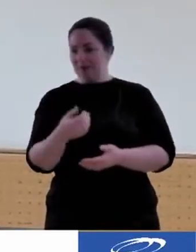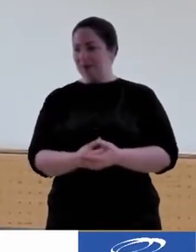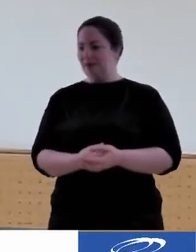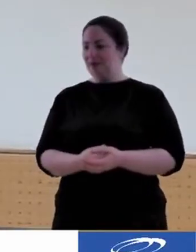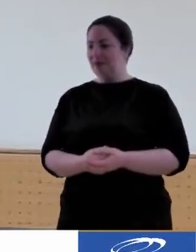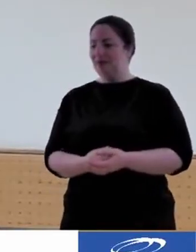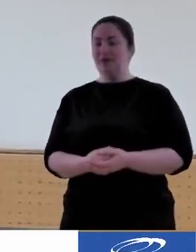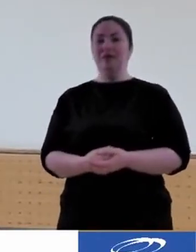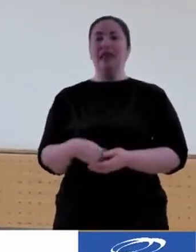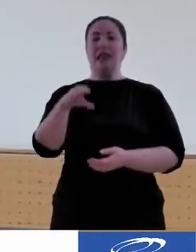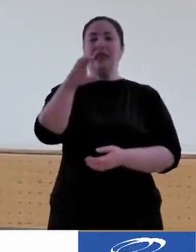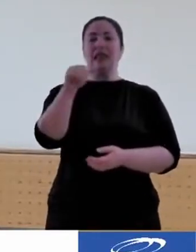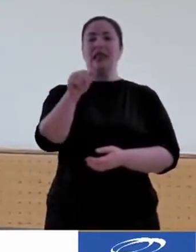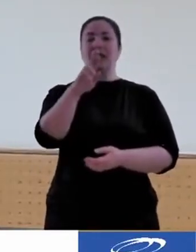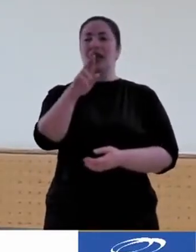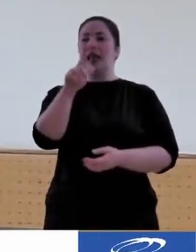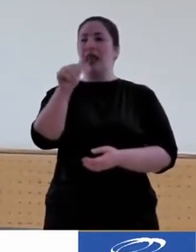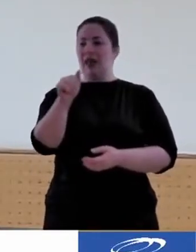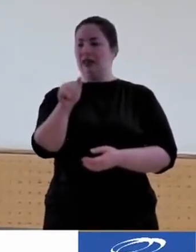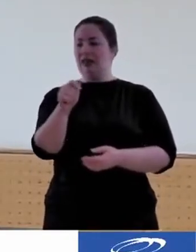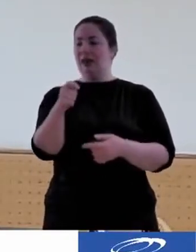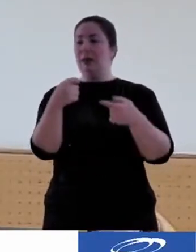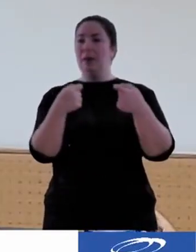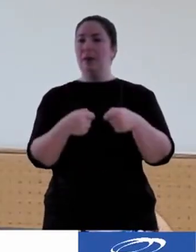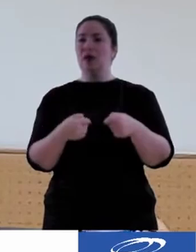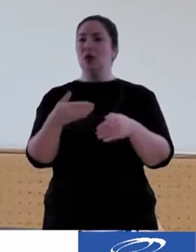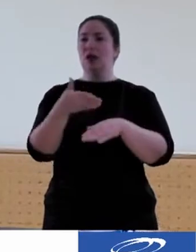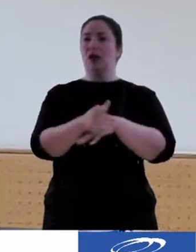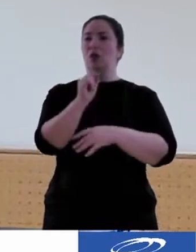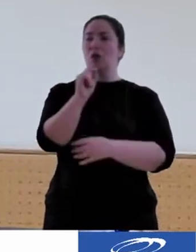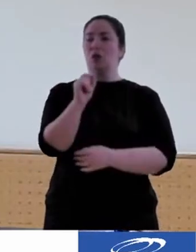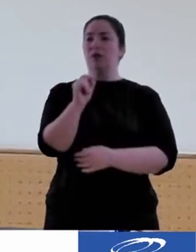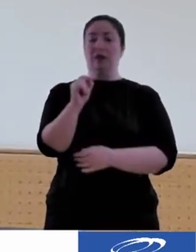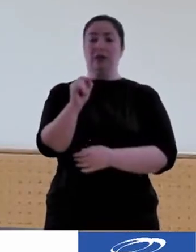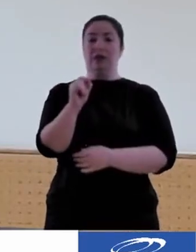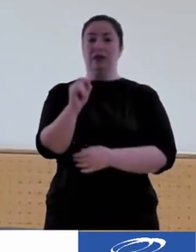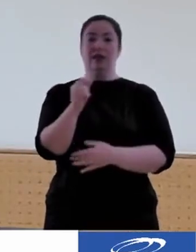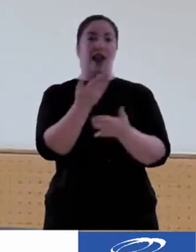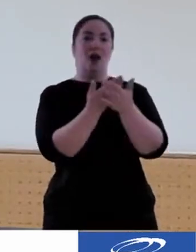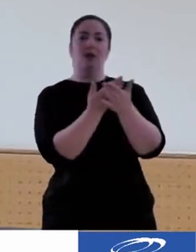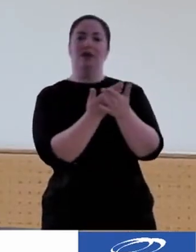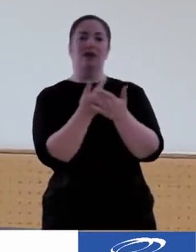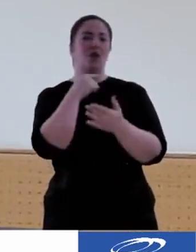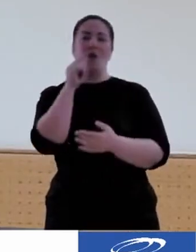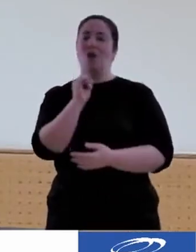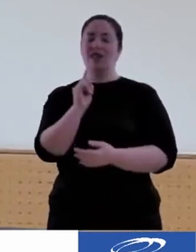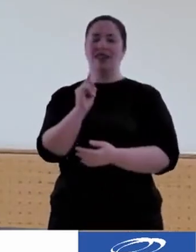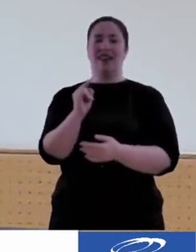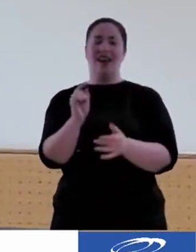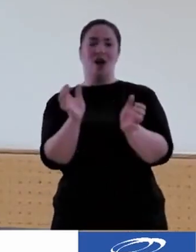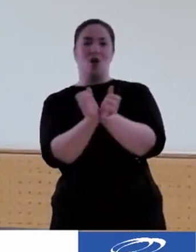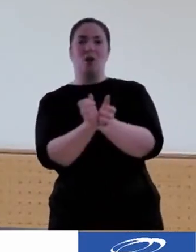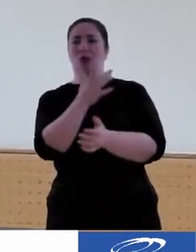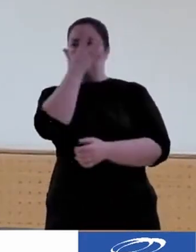Gente, a Carla teve que entrar, a presidente da Sociedade de Infectologia do Rio de Janeiro teve que entrar numa aula, então ela não vai poder falar,